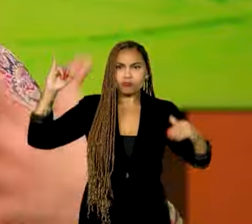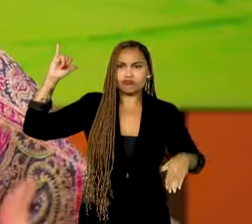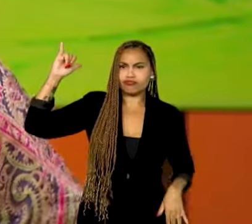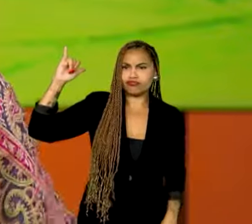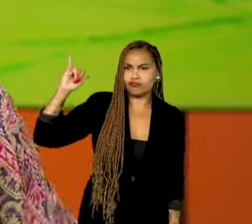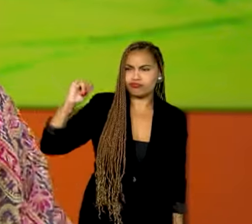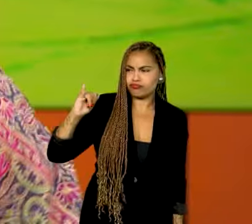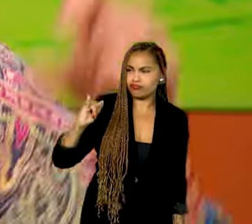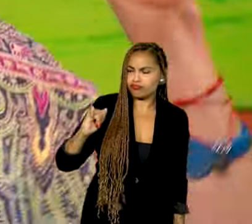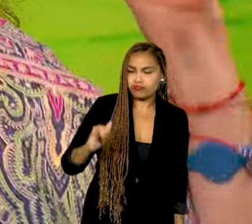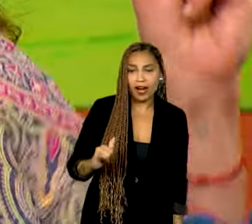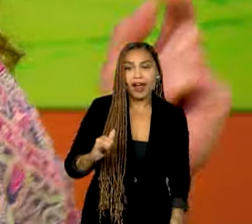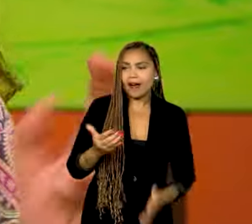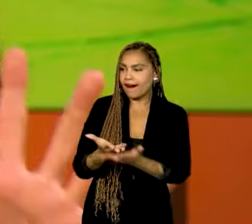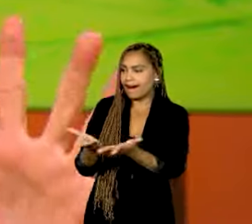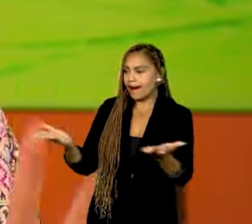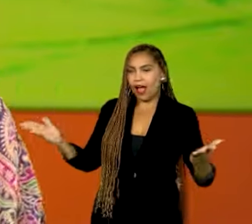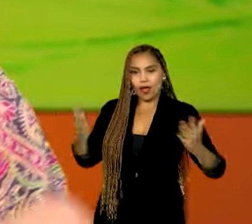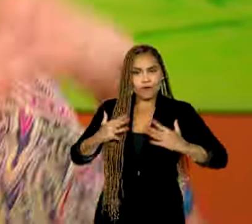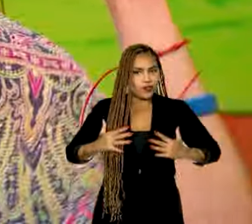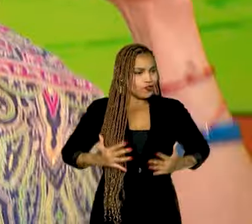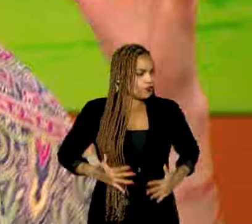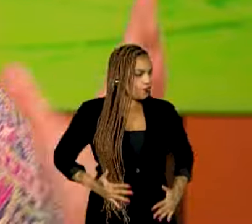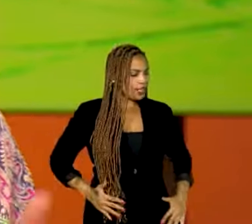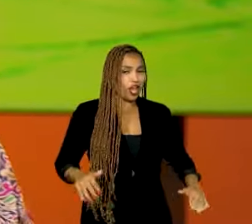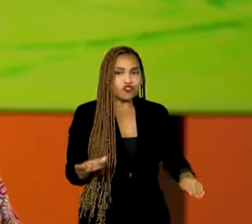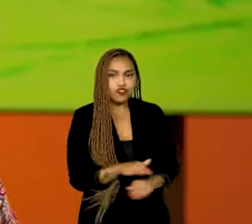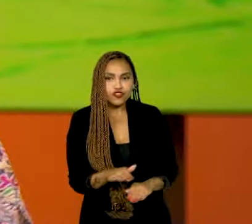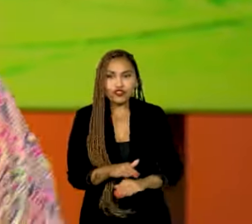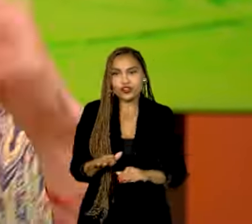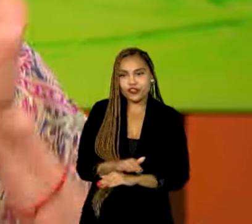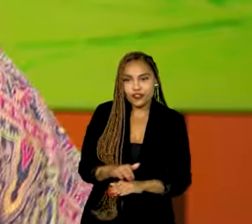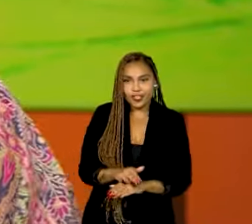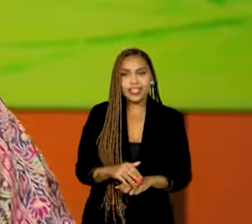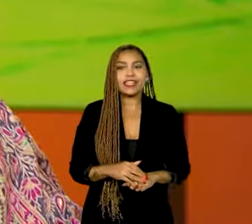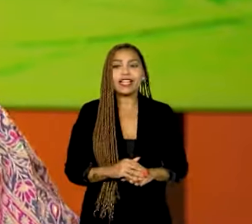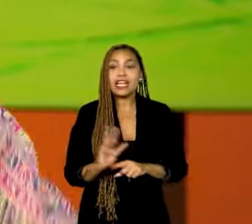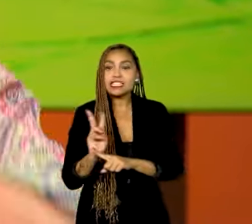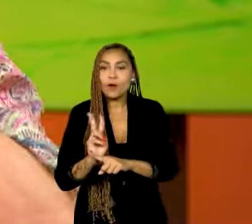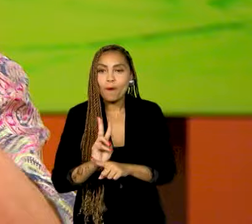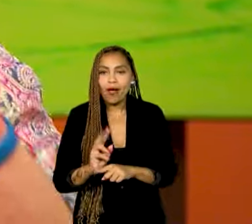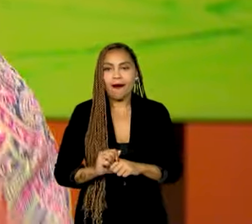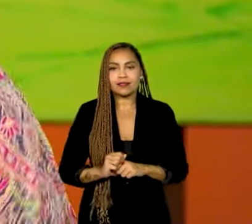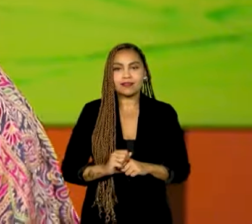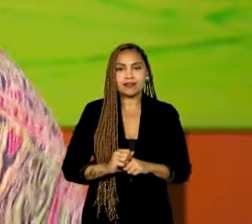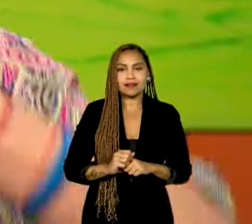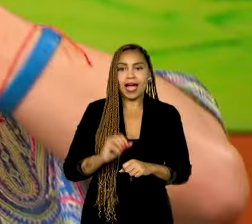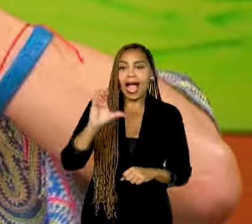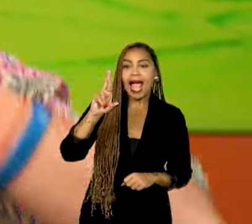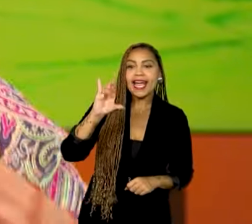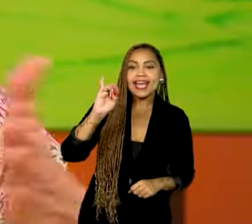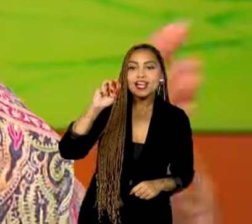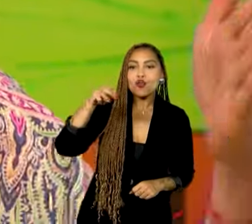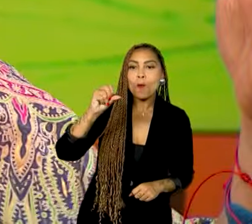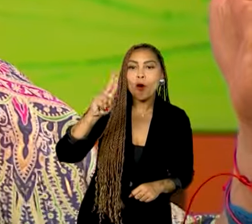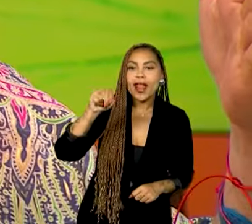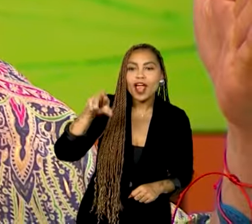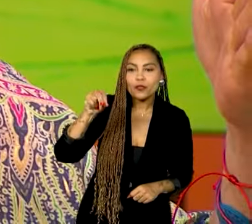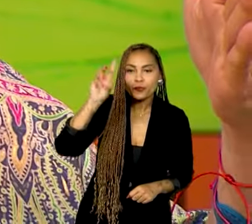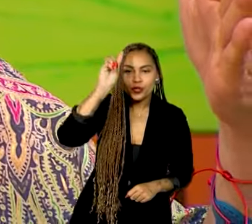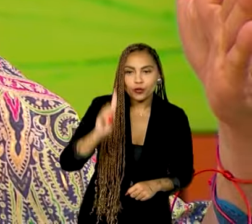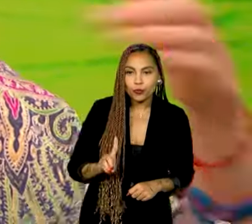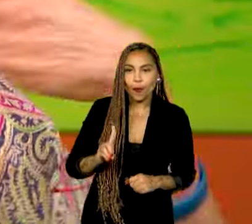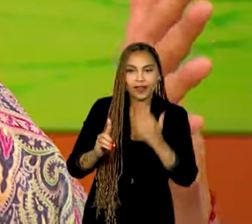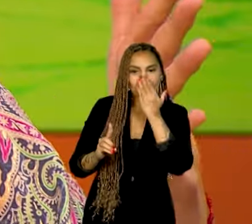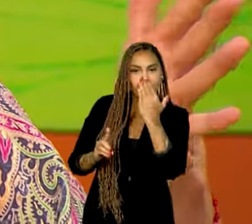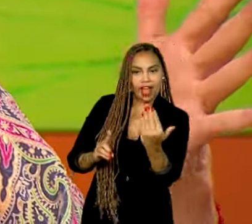aquela criançada toda vestindo, a equipe toda das Chiquititas, todos os seguranças, Cris Moreno na frente, não sei o quê, que abre a porta do